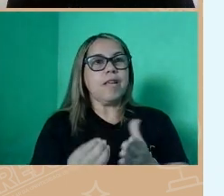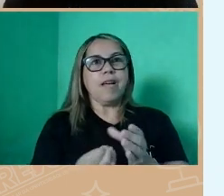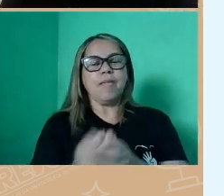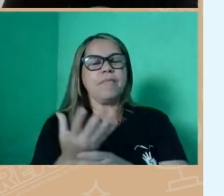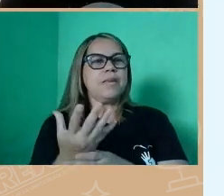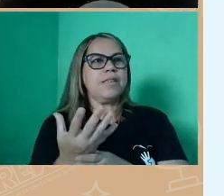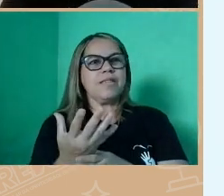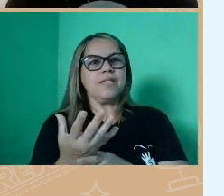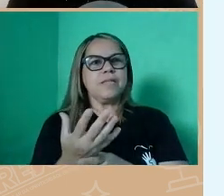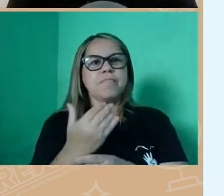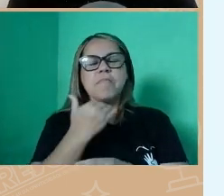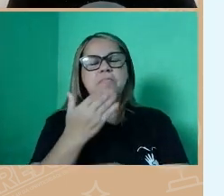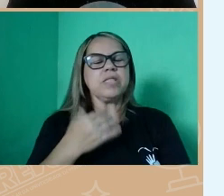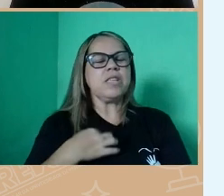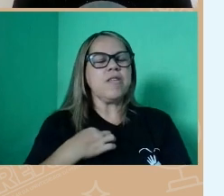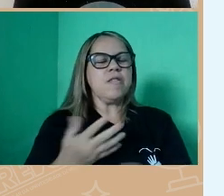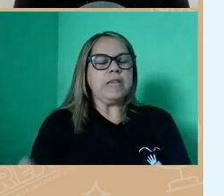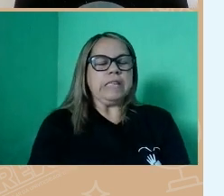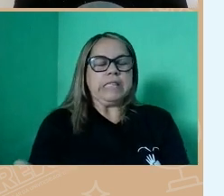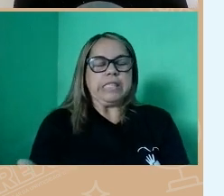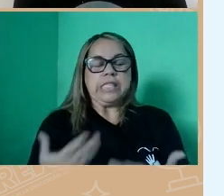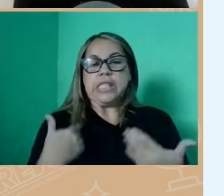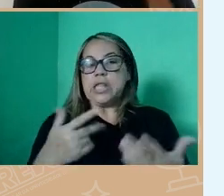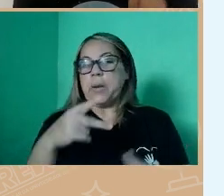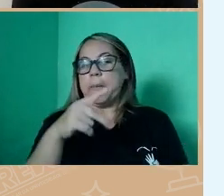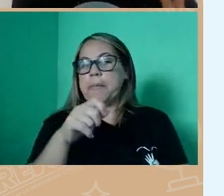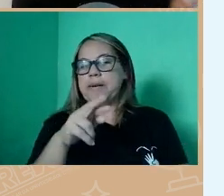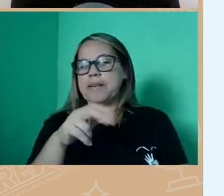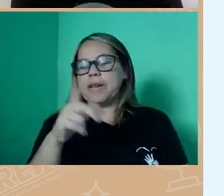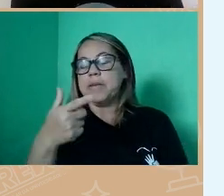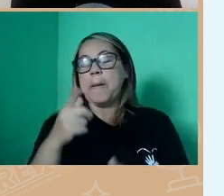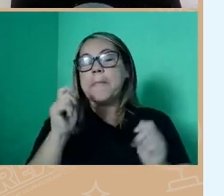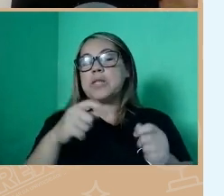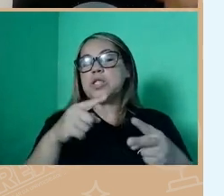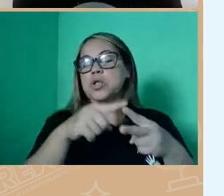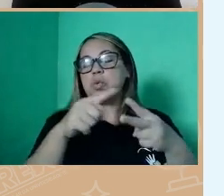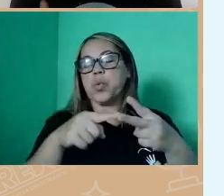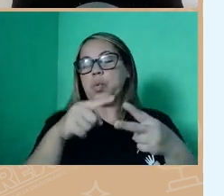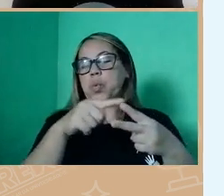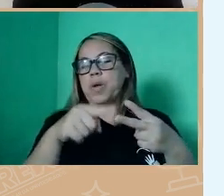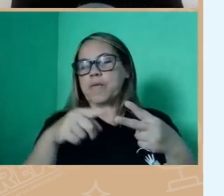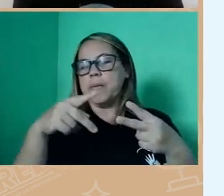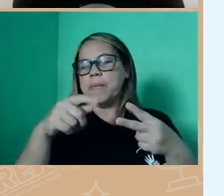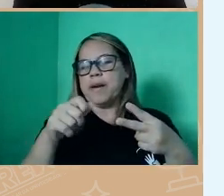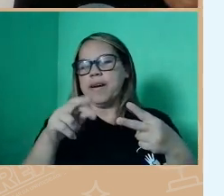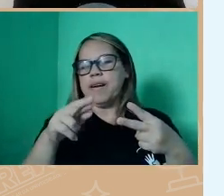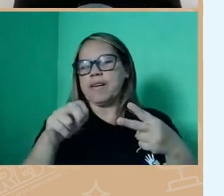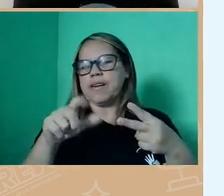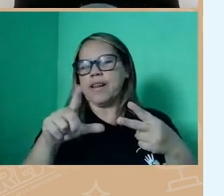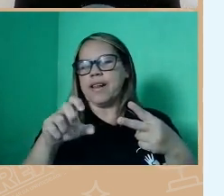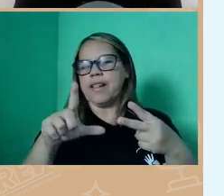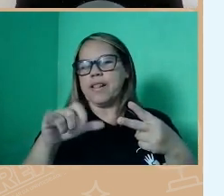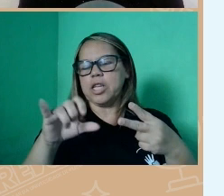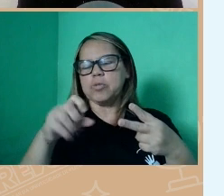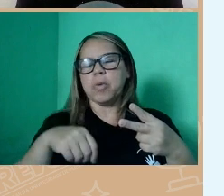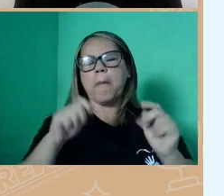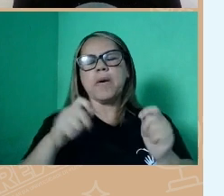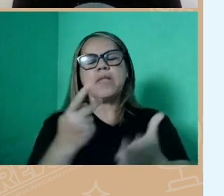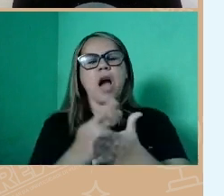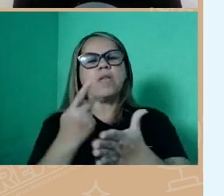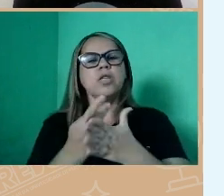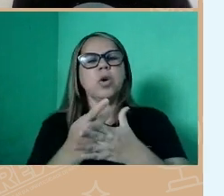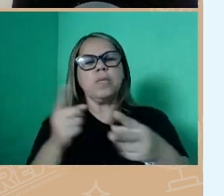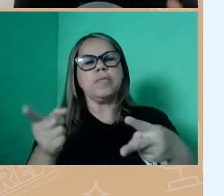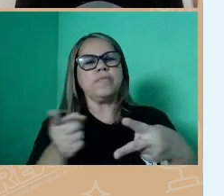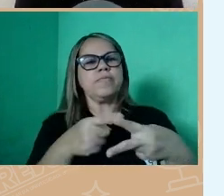portuguesa. E o paralelismo, ele pode ser de duas formas, ele pode se desenvolver de duas maneiras. É o que a gente